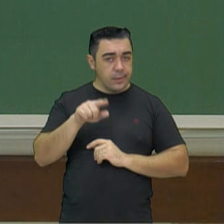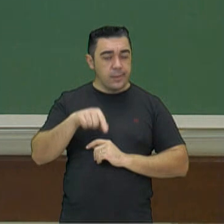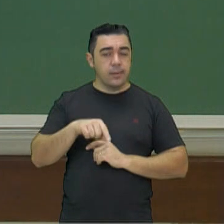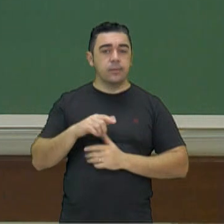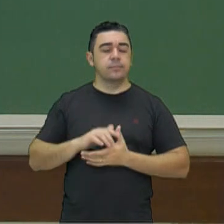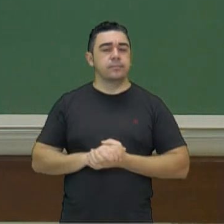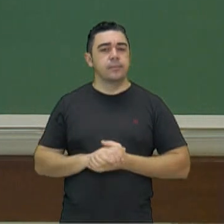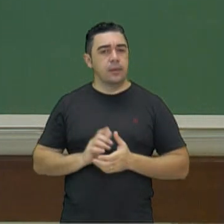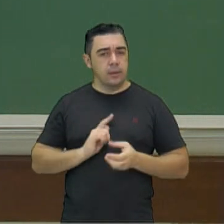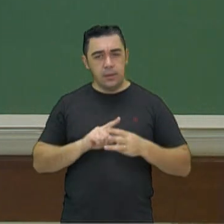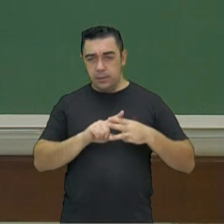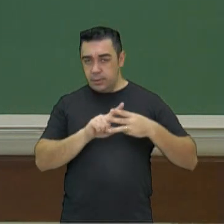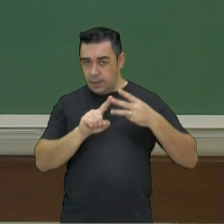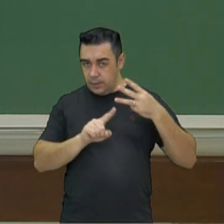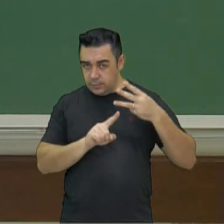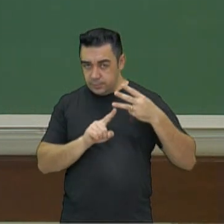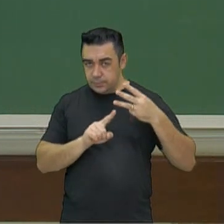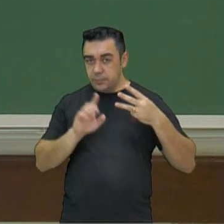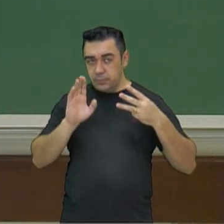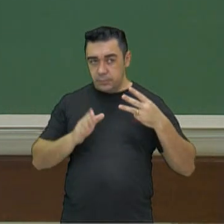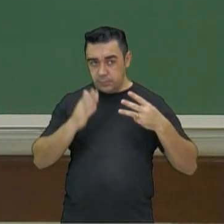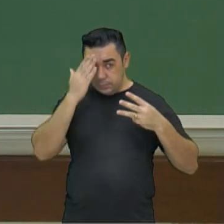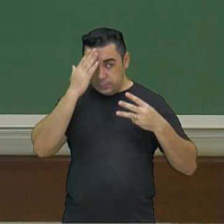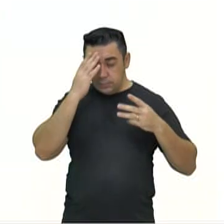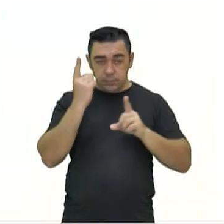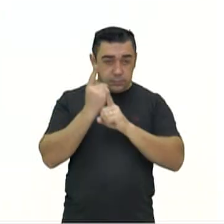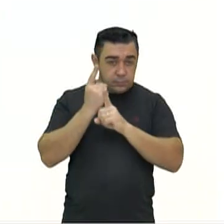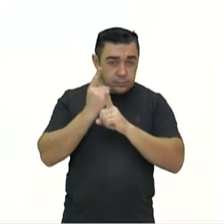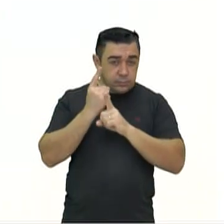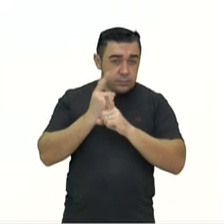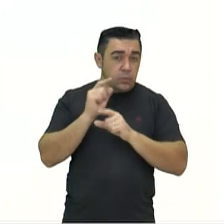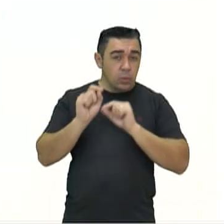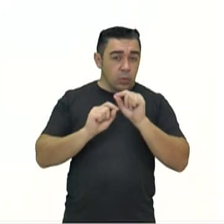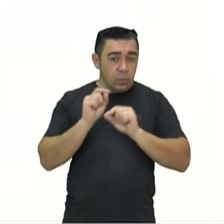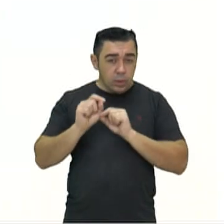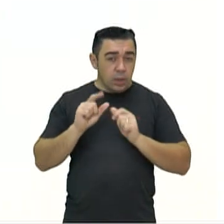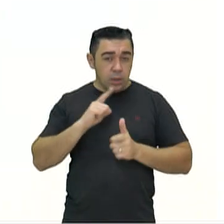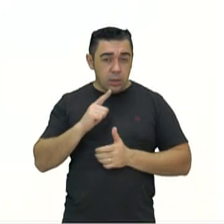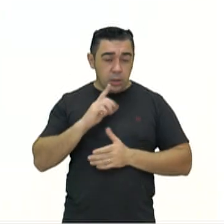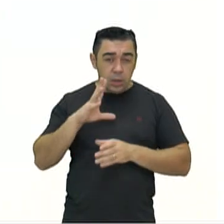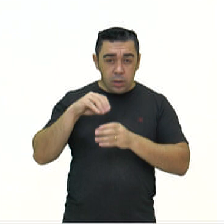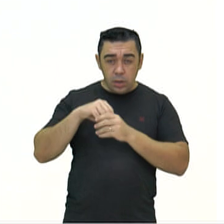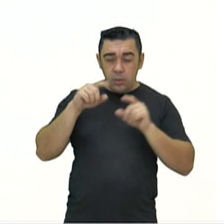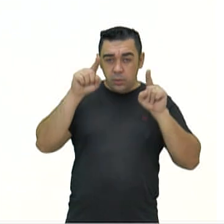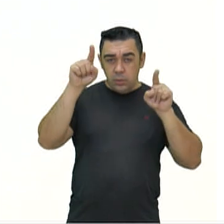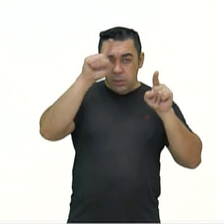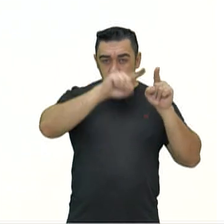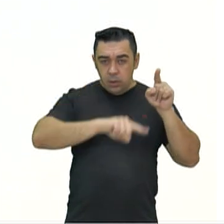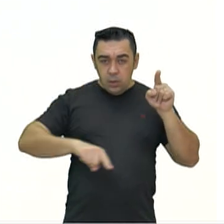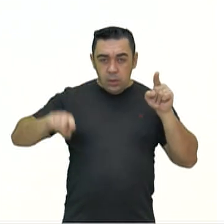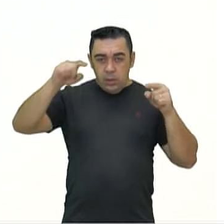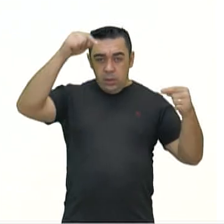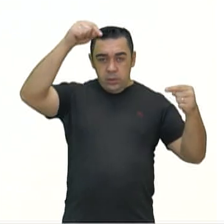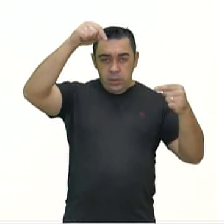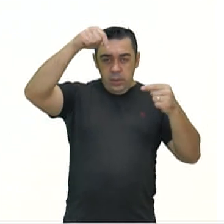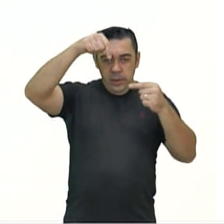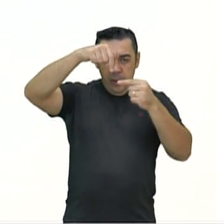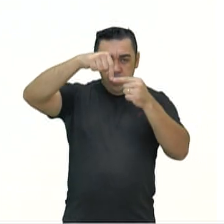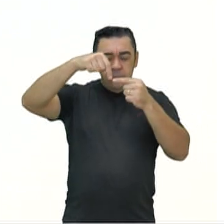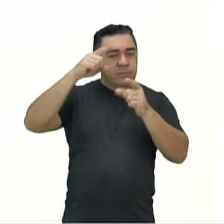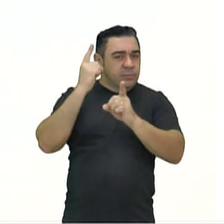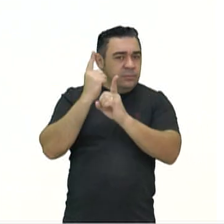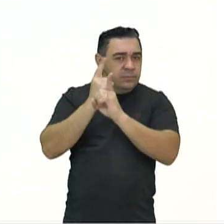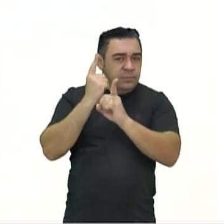tem 3 informações. Primeiro passo, então, identificar os elementos dessa elipse. O centro está